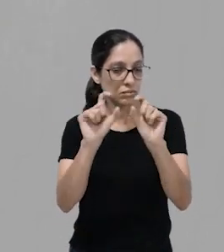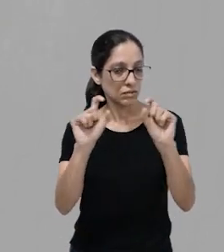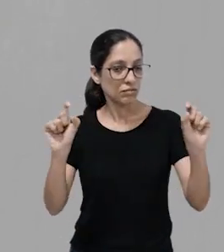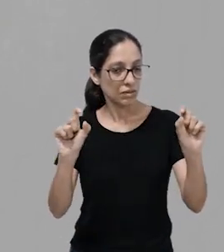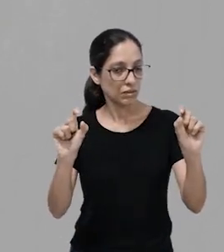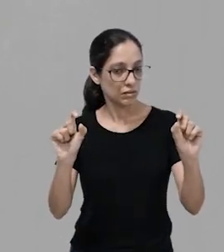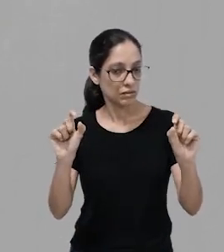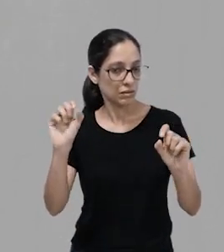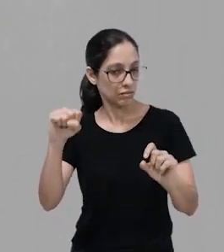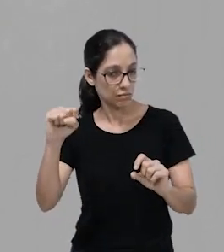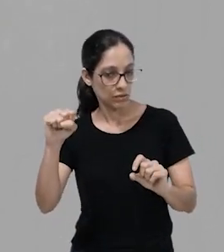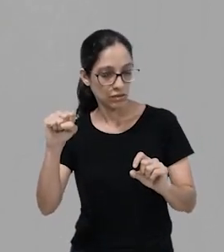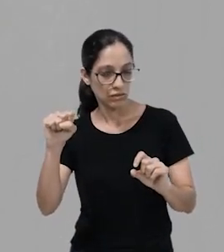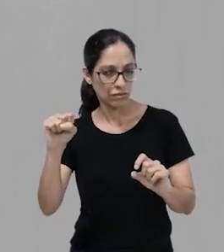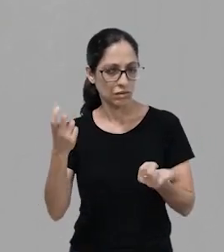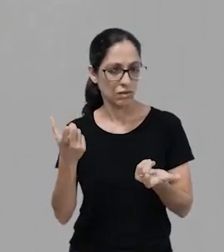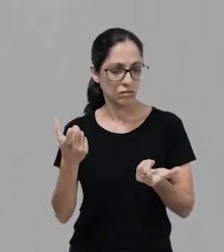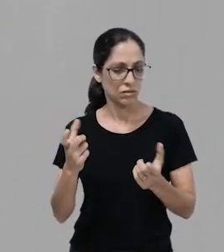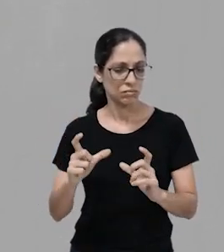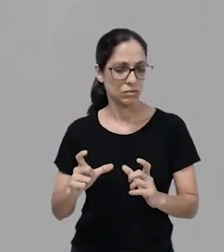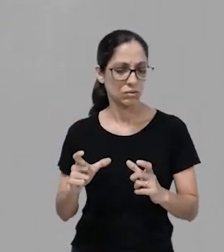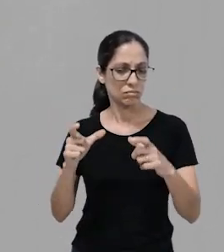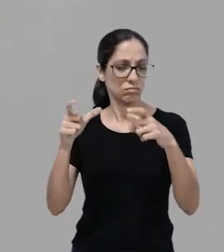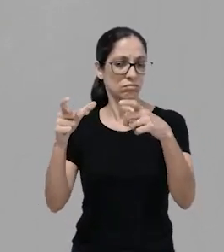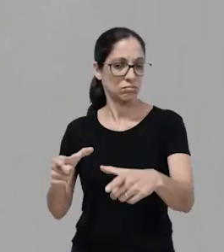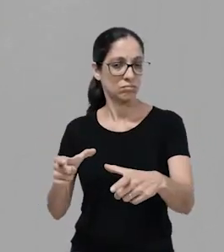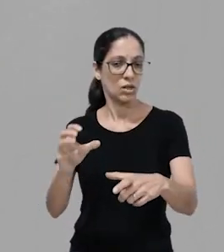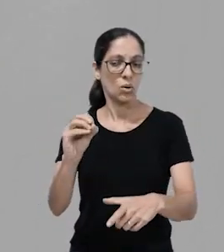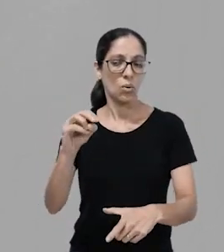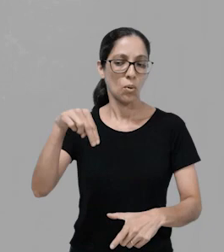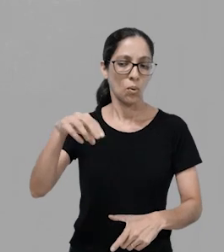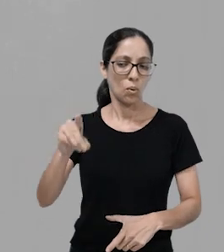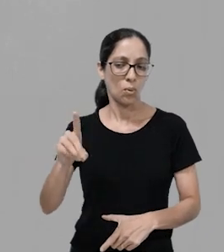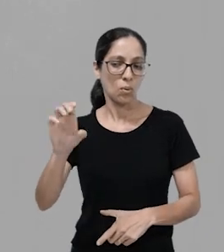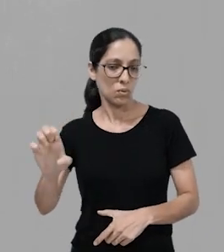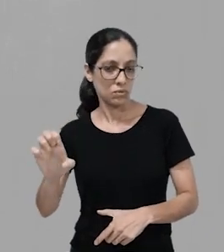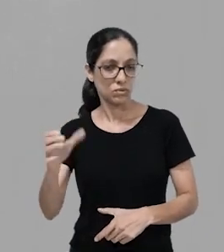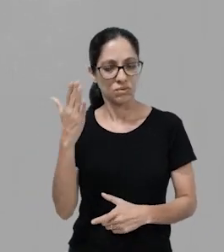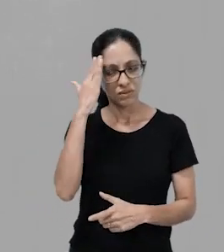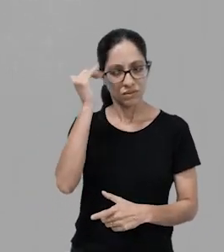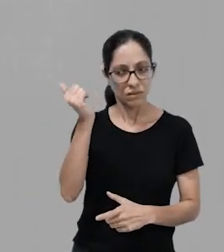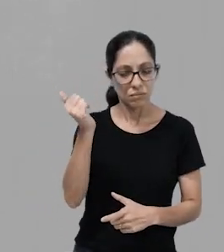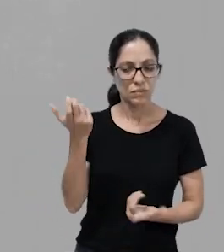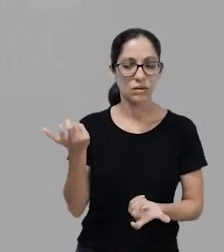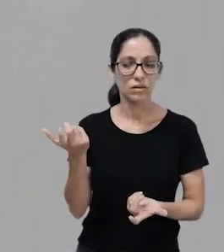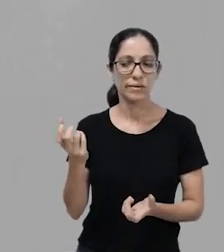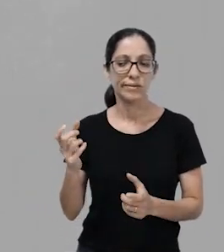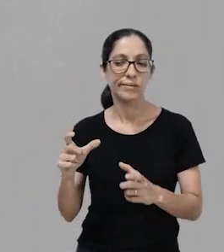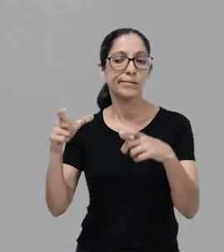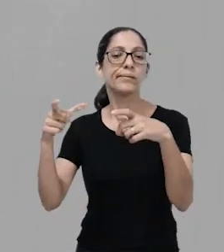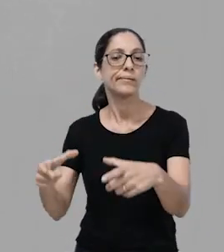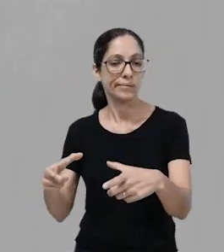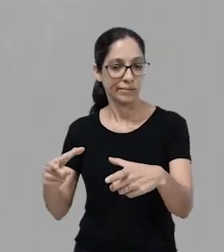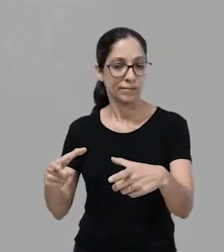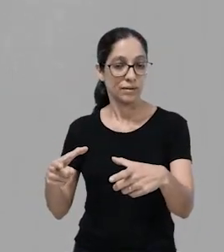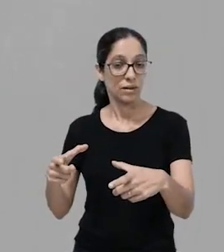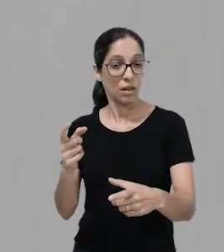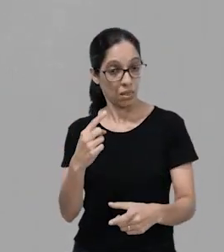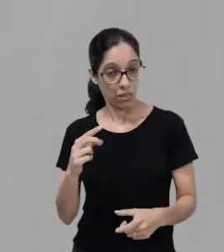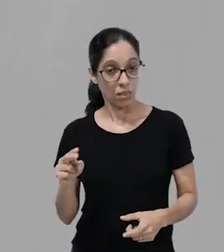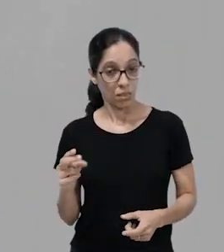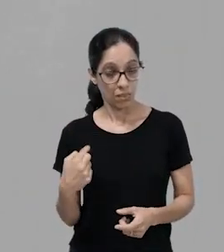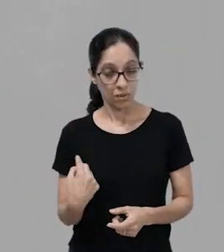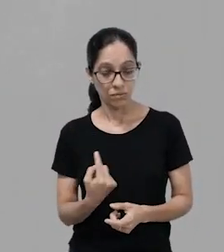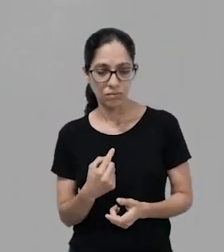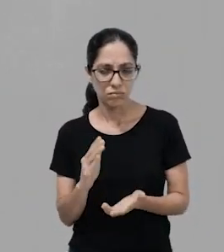a palavra onde, né? Então, a gente, quando você quer saber um lugar, quando você quer se referir a um lugar, nós dizemos